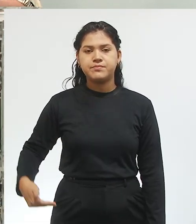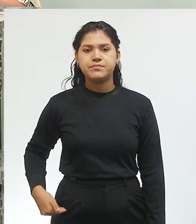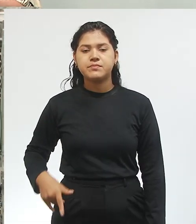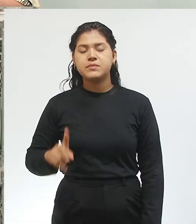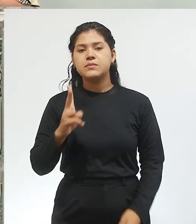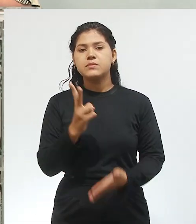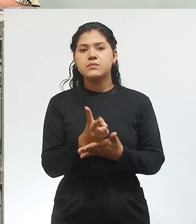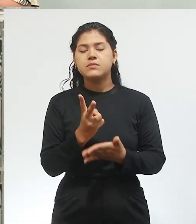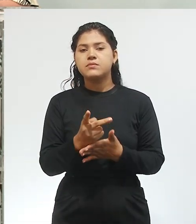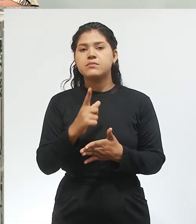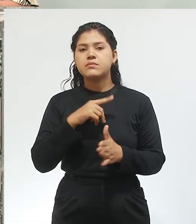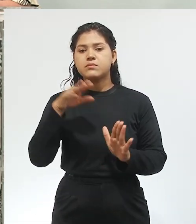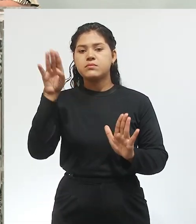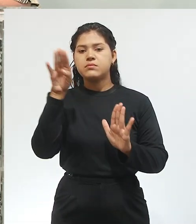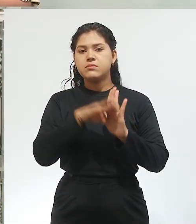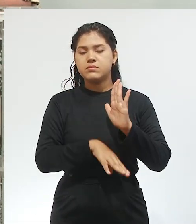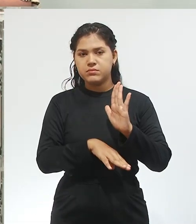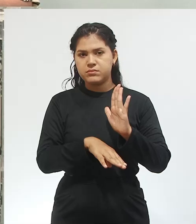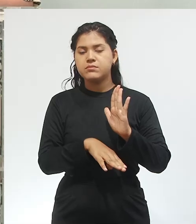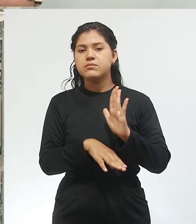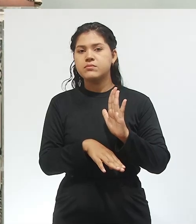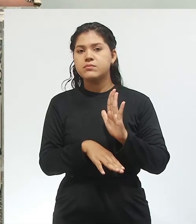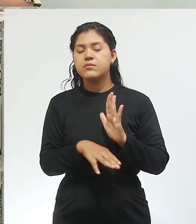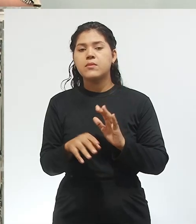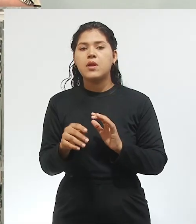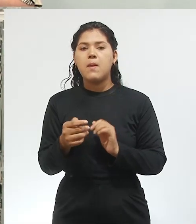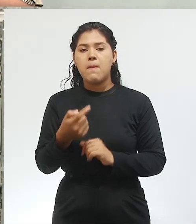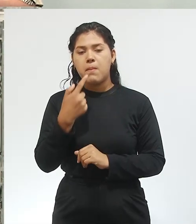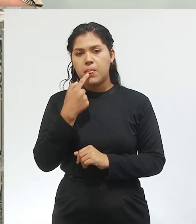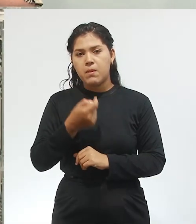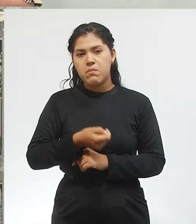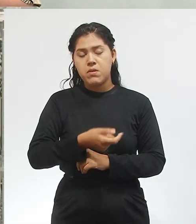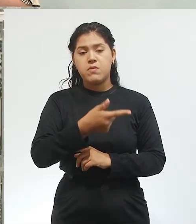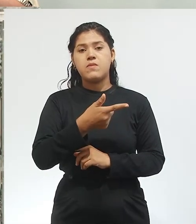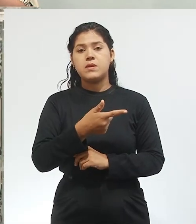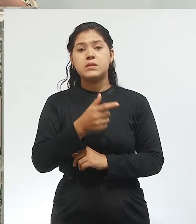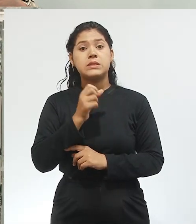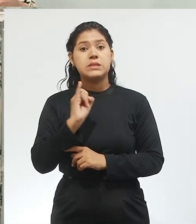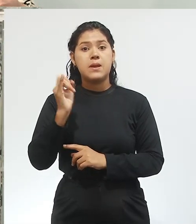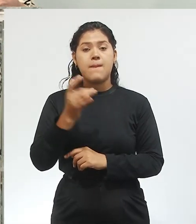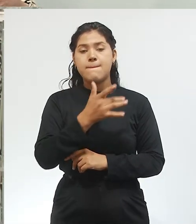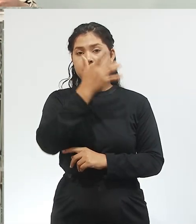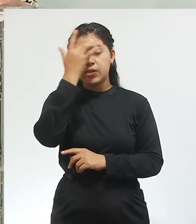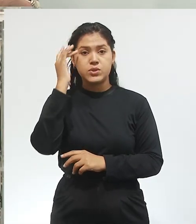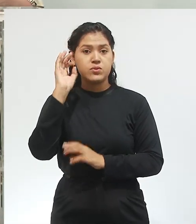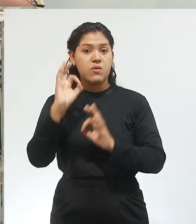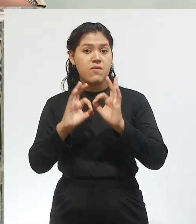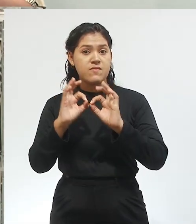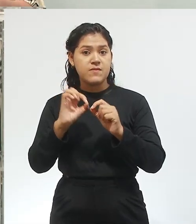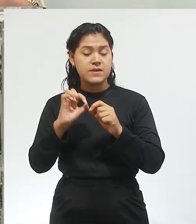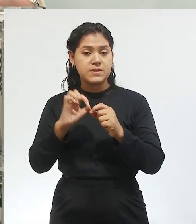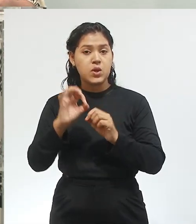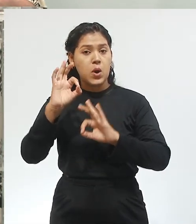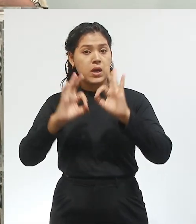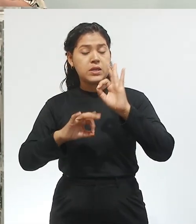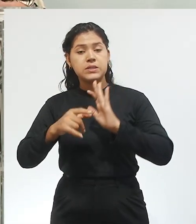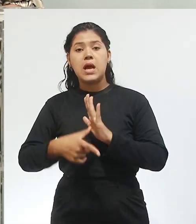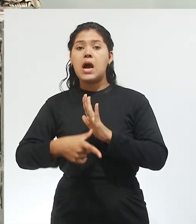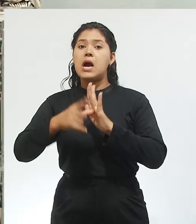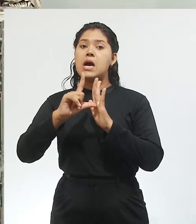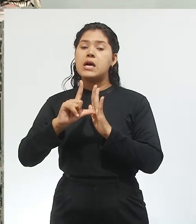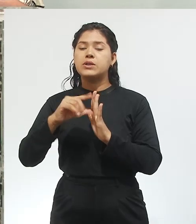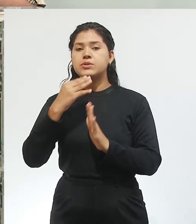trabalhar mais com descontos, né, com benefícios, caso a pessoa faça aquilo que é interessante